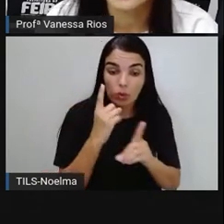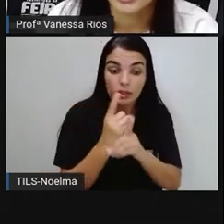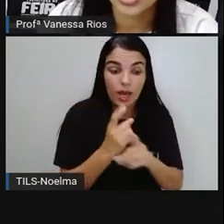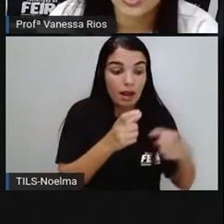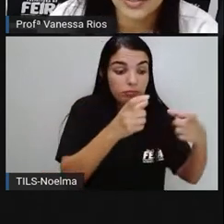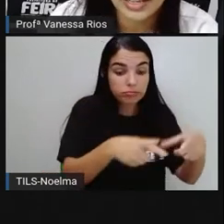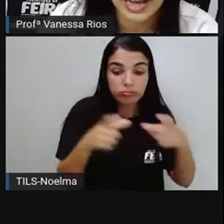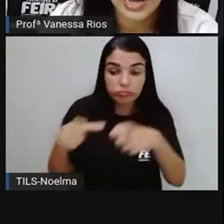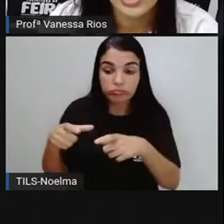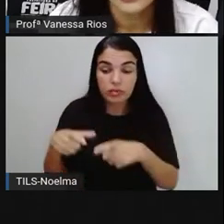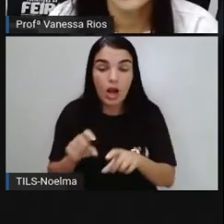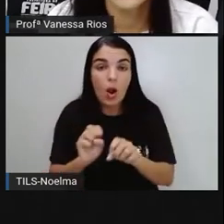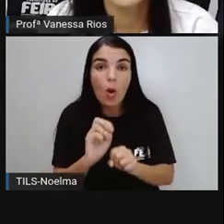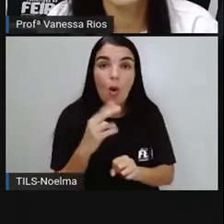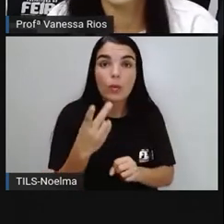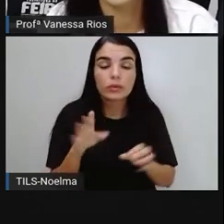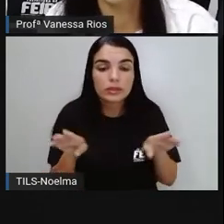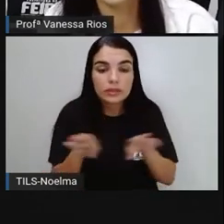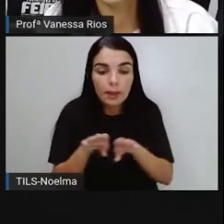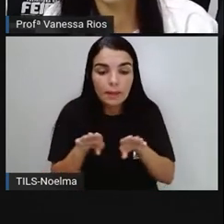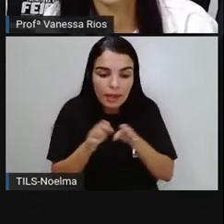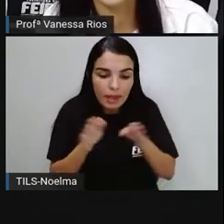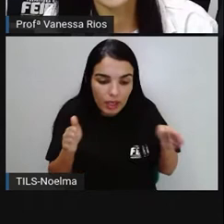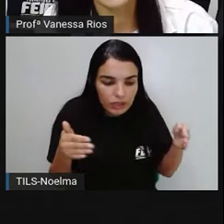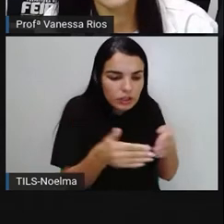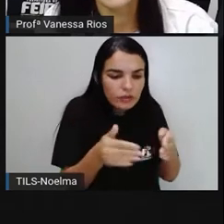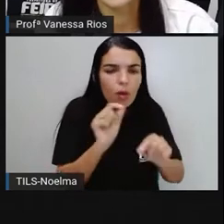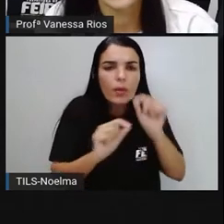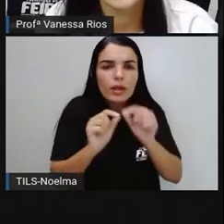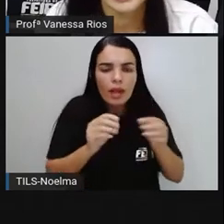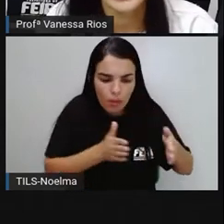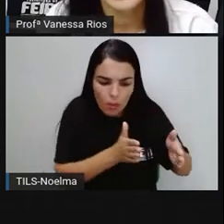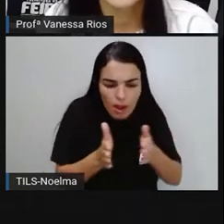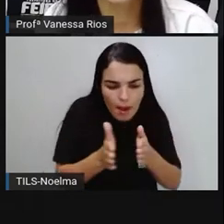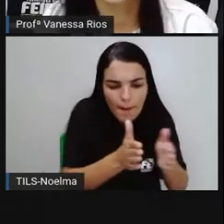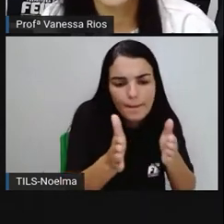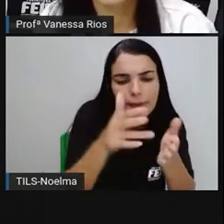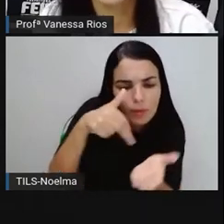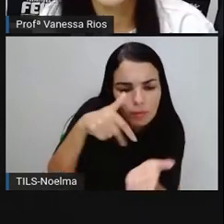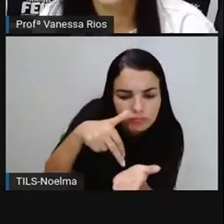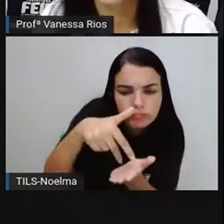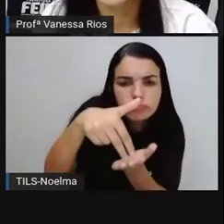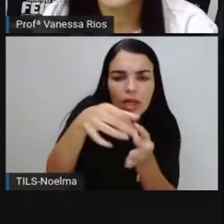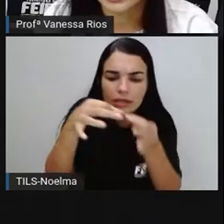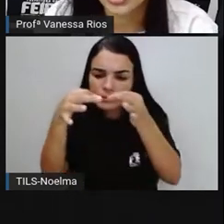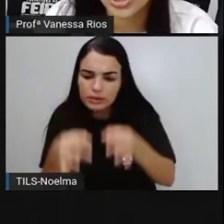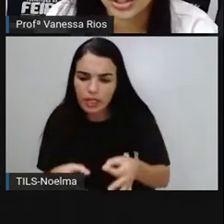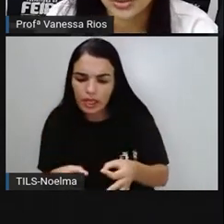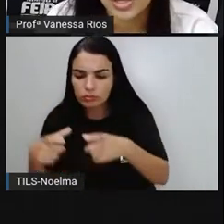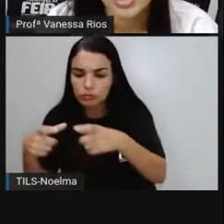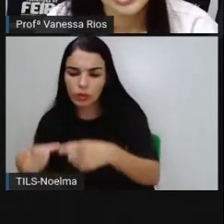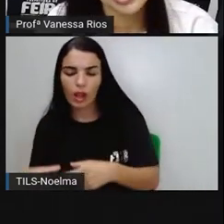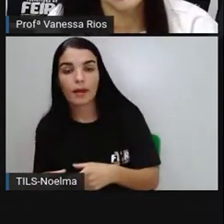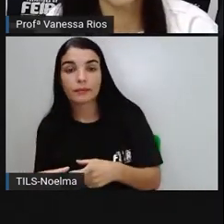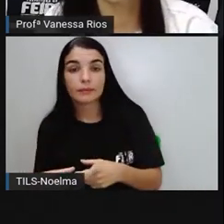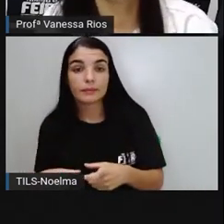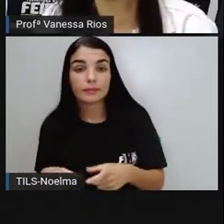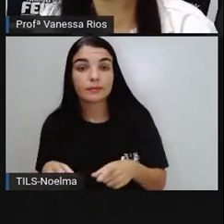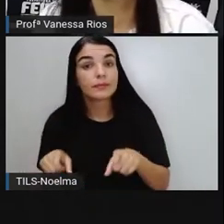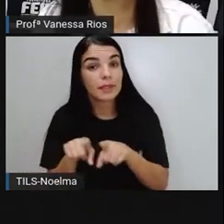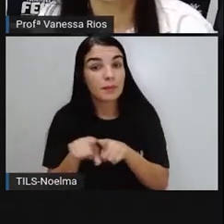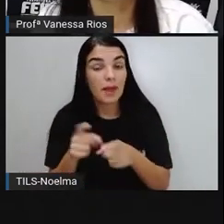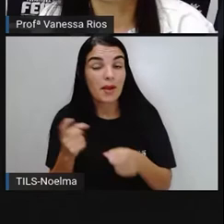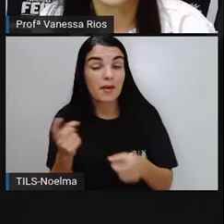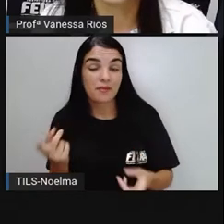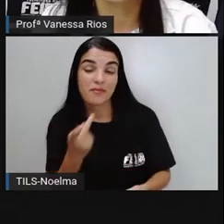ou identificar o caminho a percorrer para chegar a um determinado destino. E a Pro